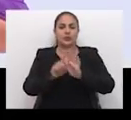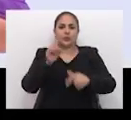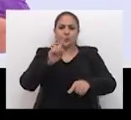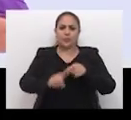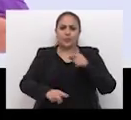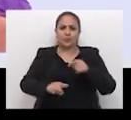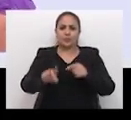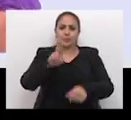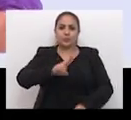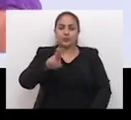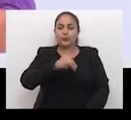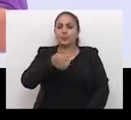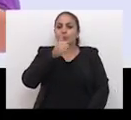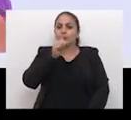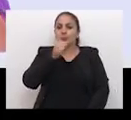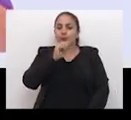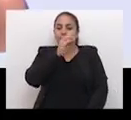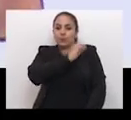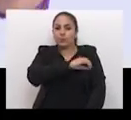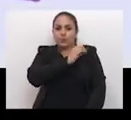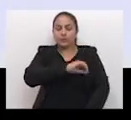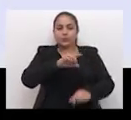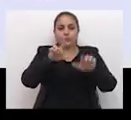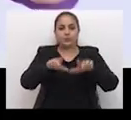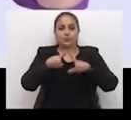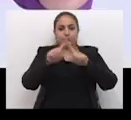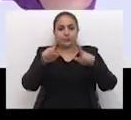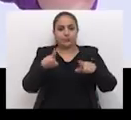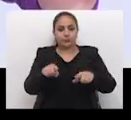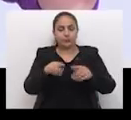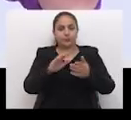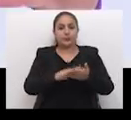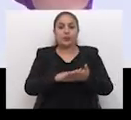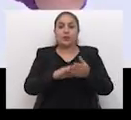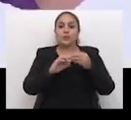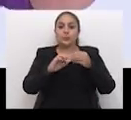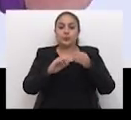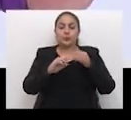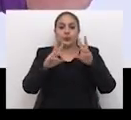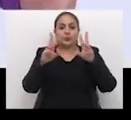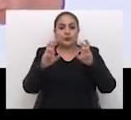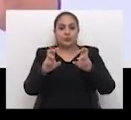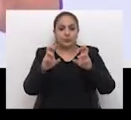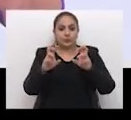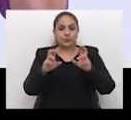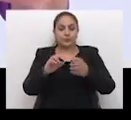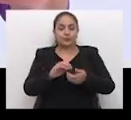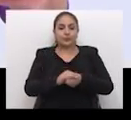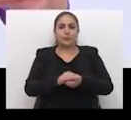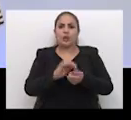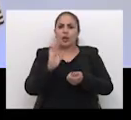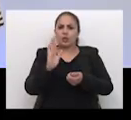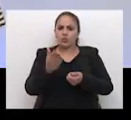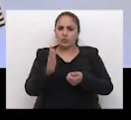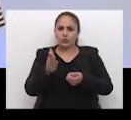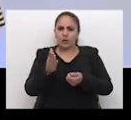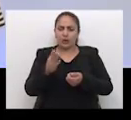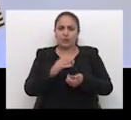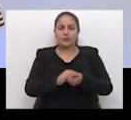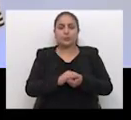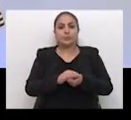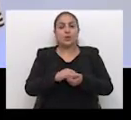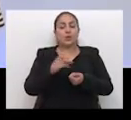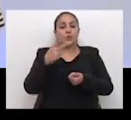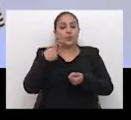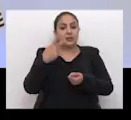de lei que proíbe o consumo de bebidas alcoólicas em locais públicos foi destaque no tempo regimental. Já o